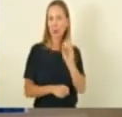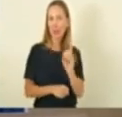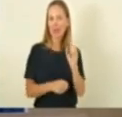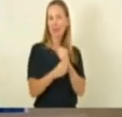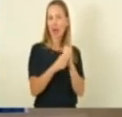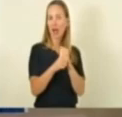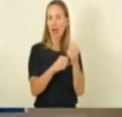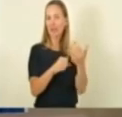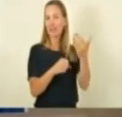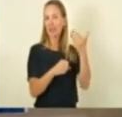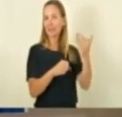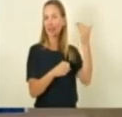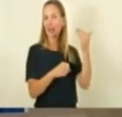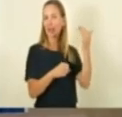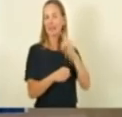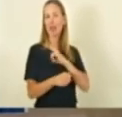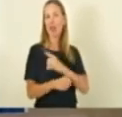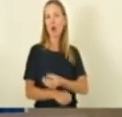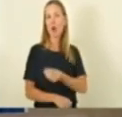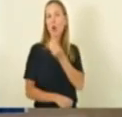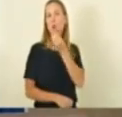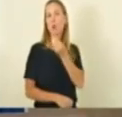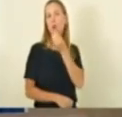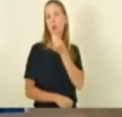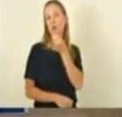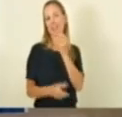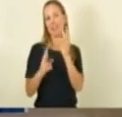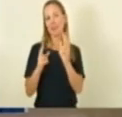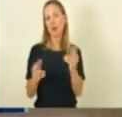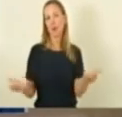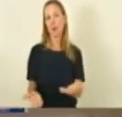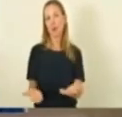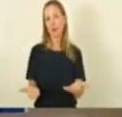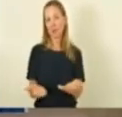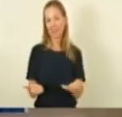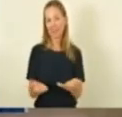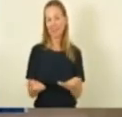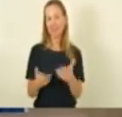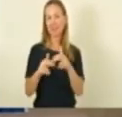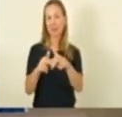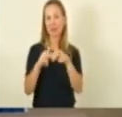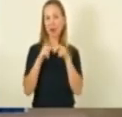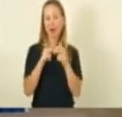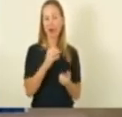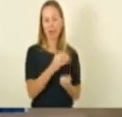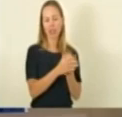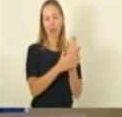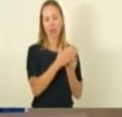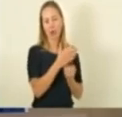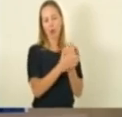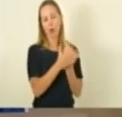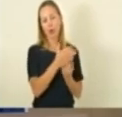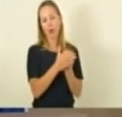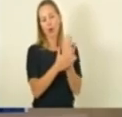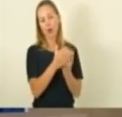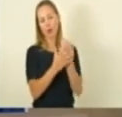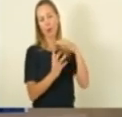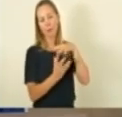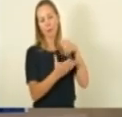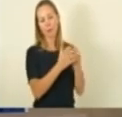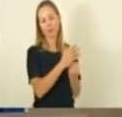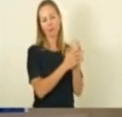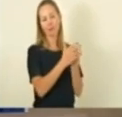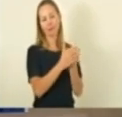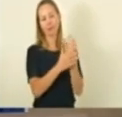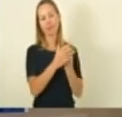ter as oportunidades que nós temos hoje, em função daquilo que foi criado ao longo de todas essas décadas e